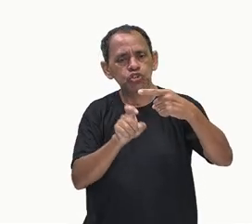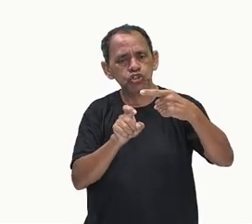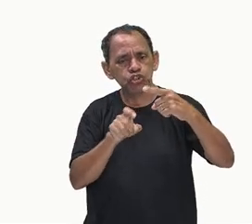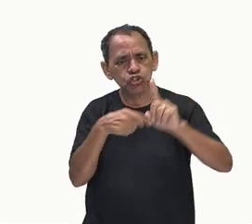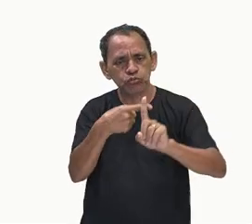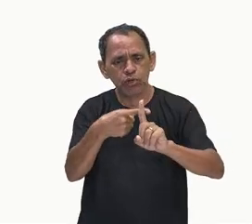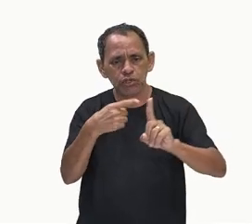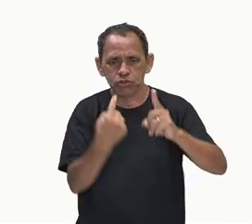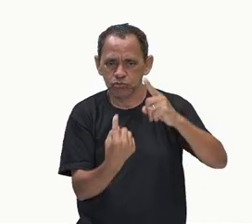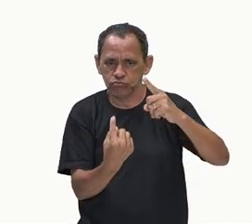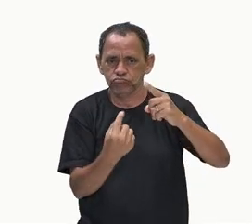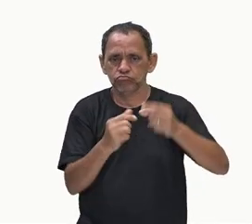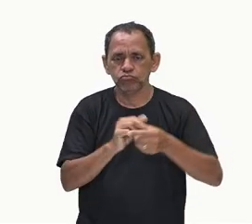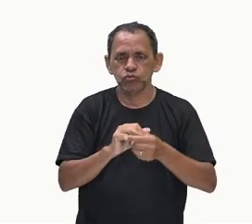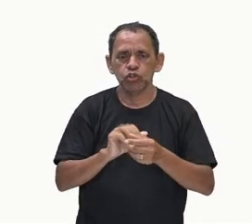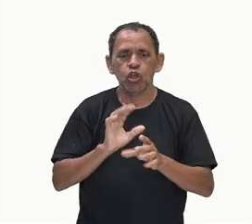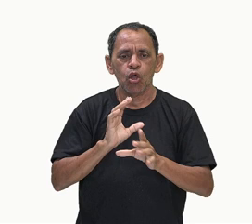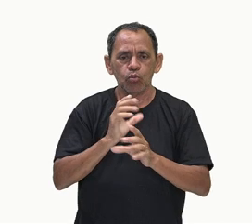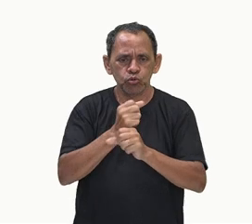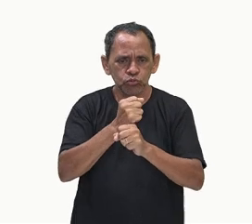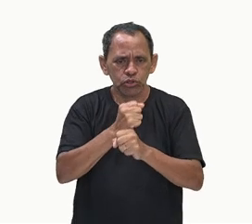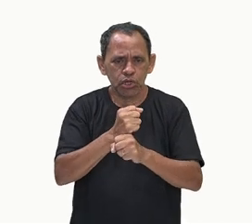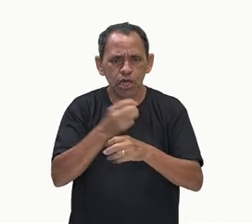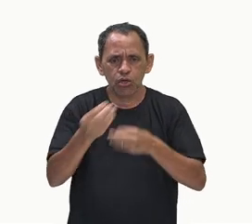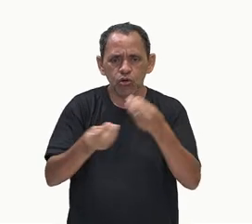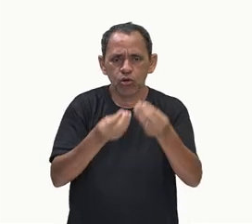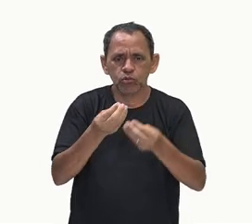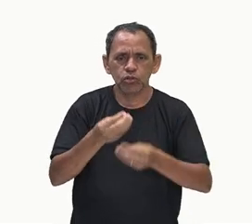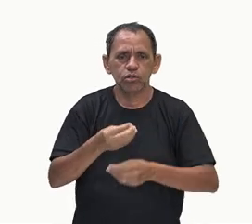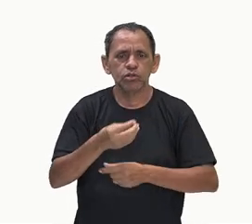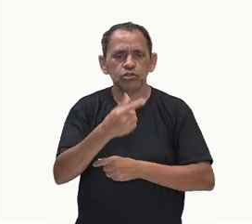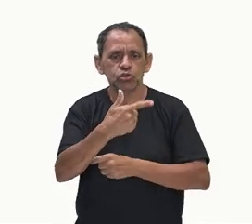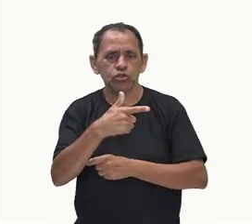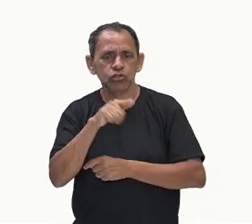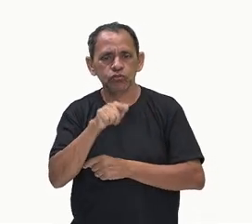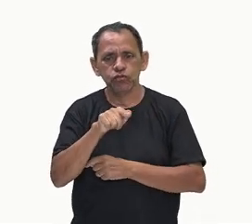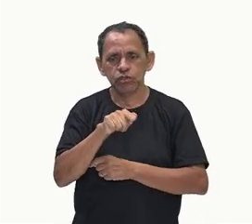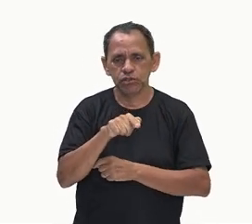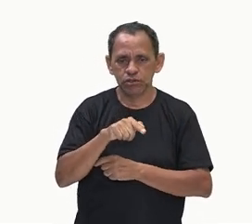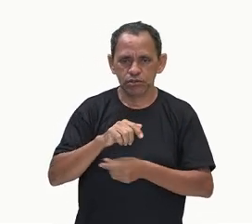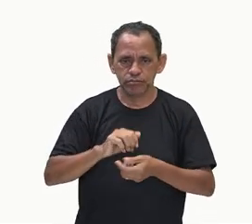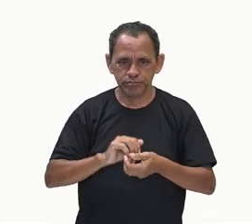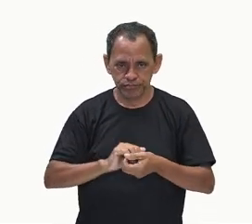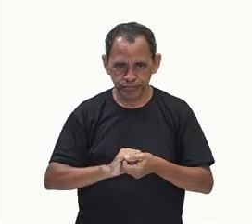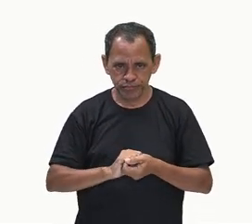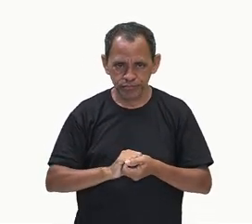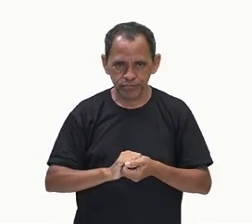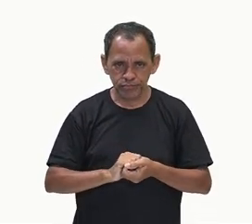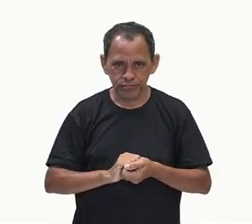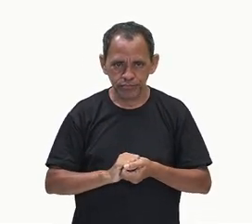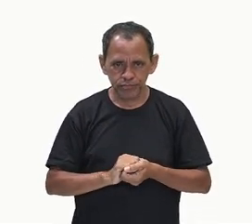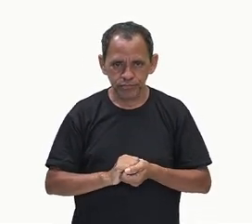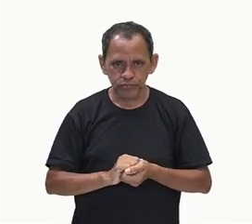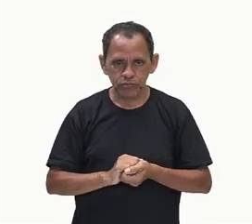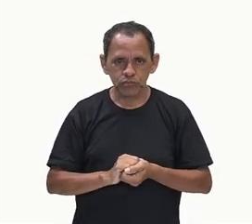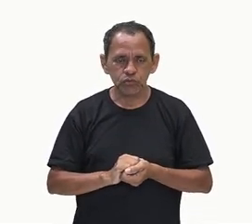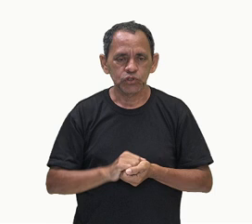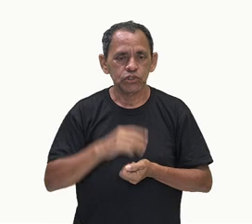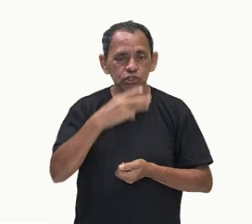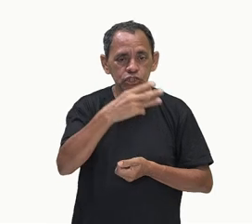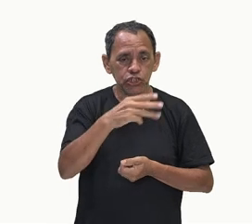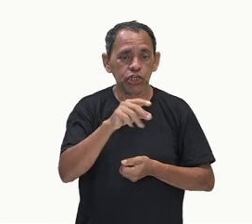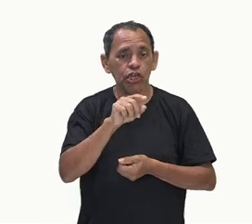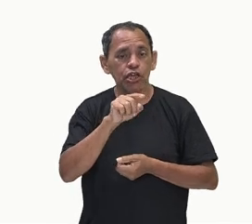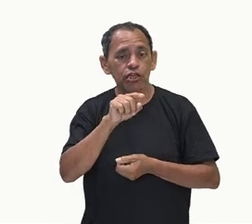multiplicar 2 x 4x + 1 e 3 x x 3 Então temos 3x x